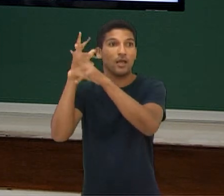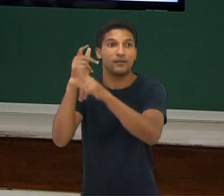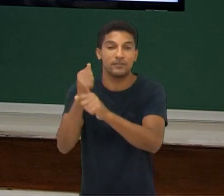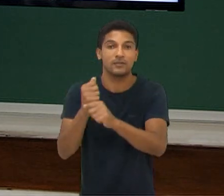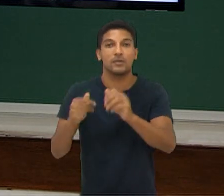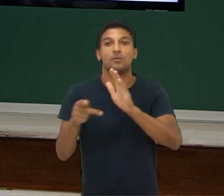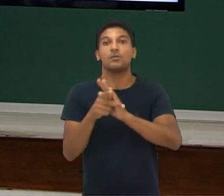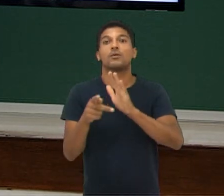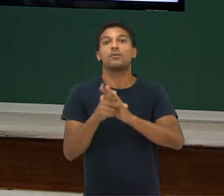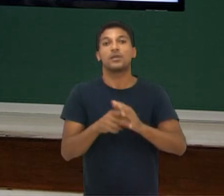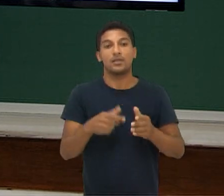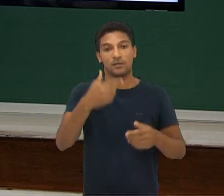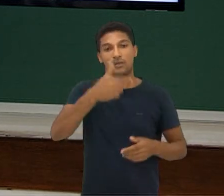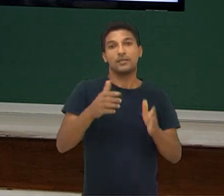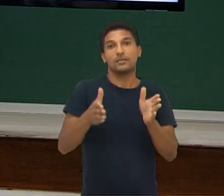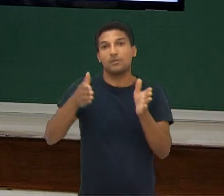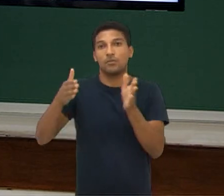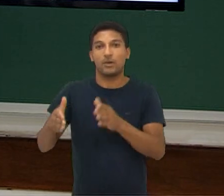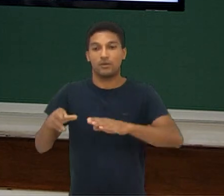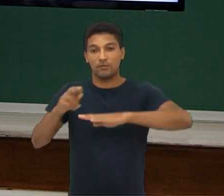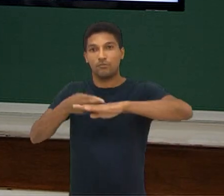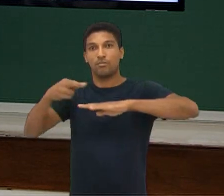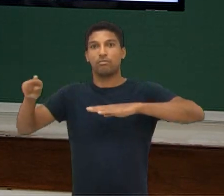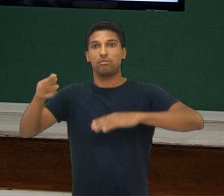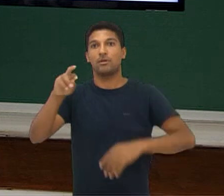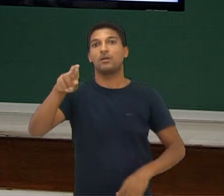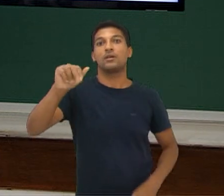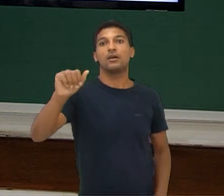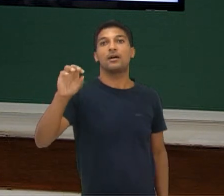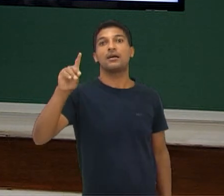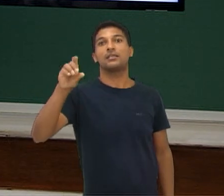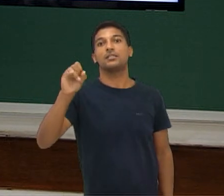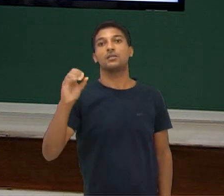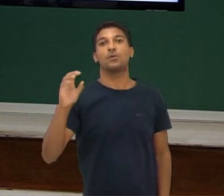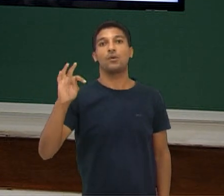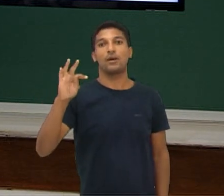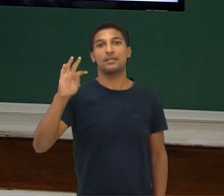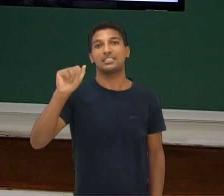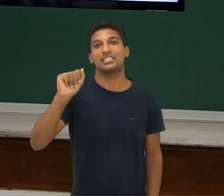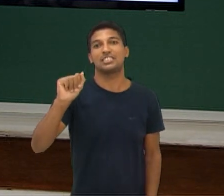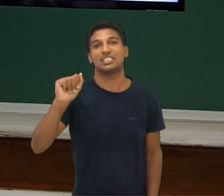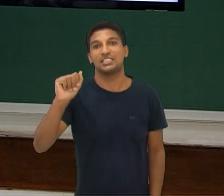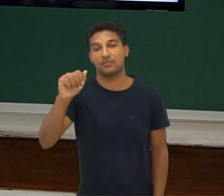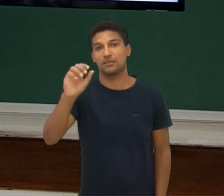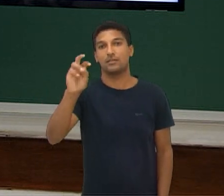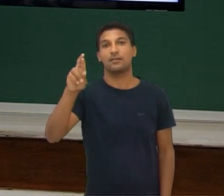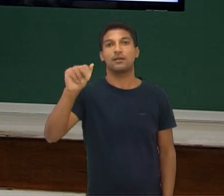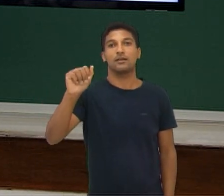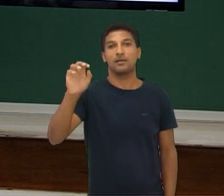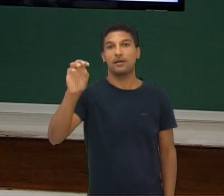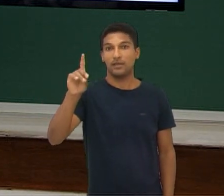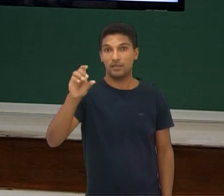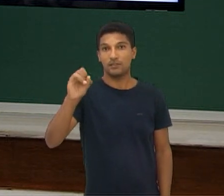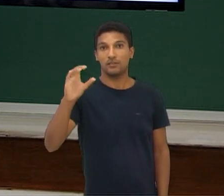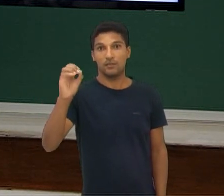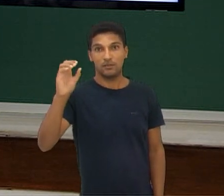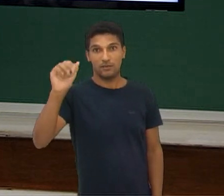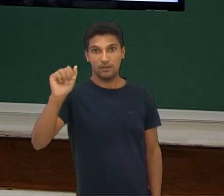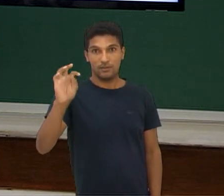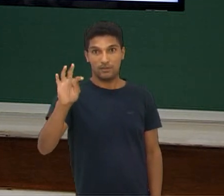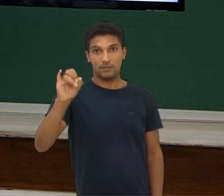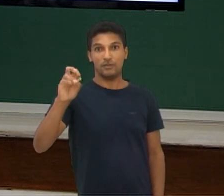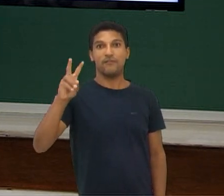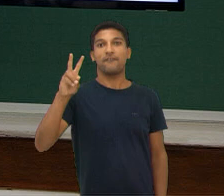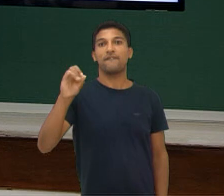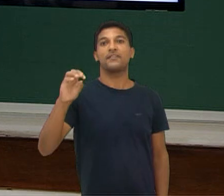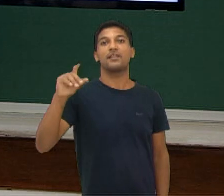da segunda parte de radioatividade que nós vimos na aula passada, que foi inclusive a semana do conhecimento, né? Nós